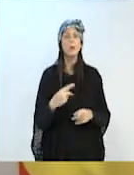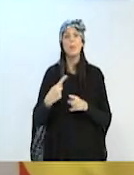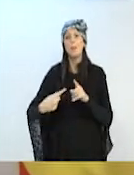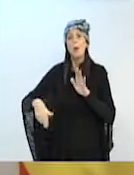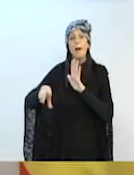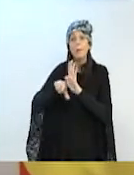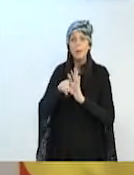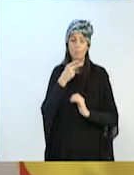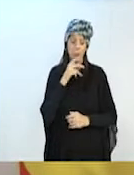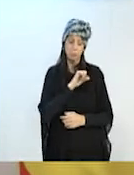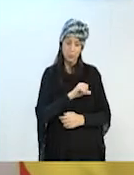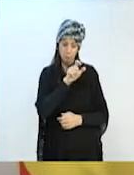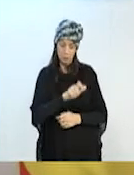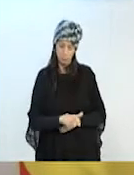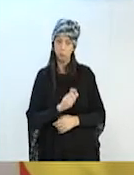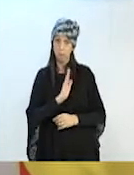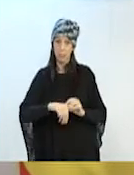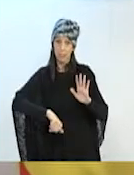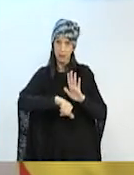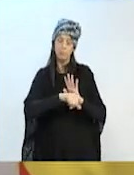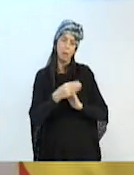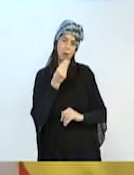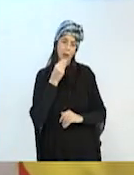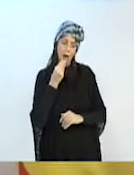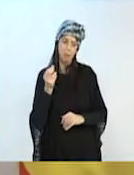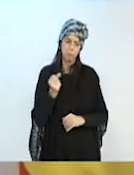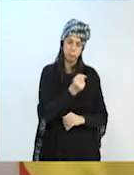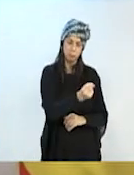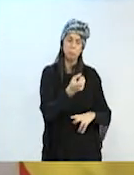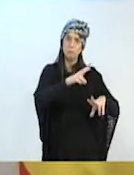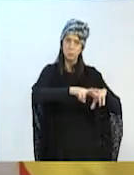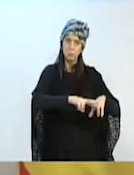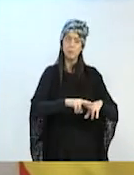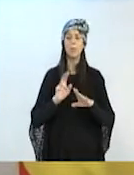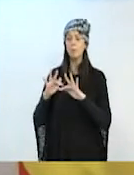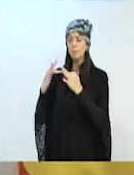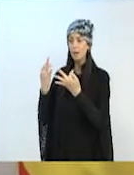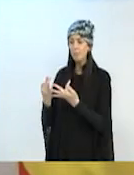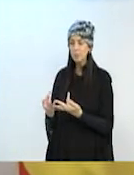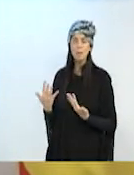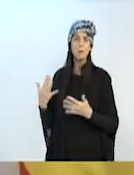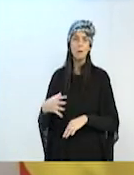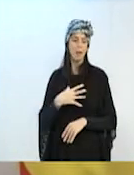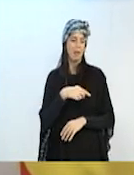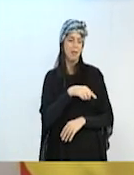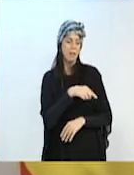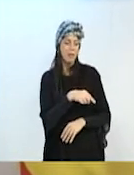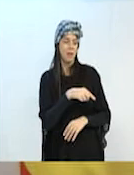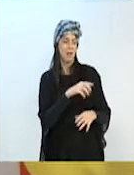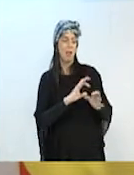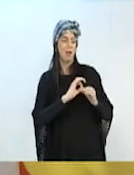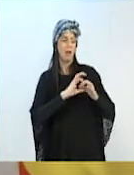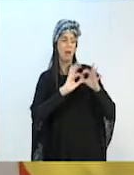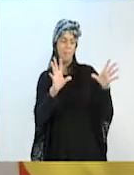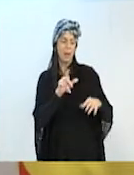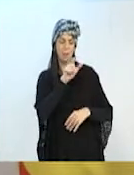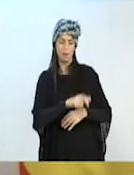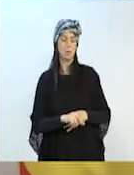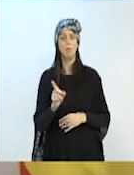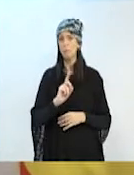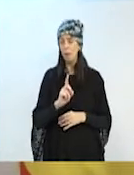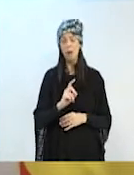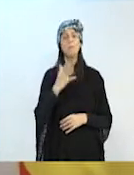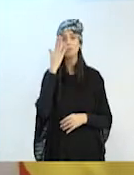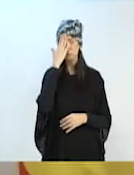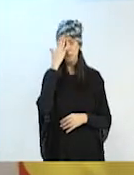cometeu crime tem que ser preso. Essas mães e familiares não estão querendo tirar seus filhos da cadeia. Eles precisam cumprir a